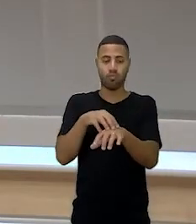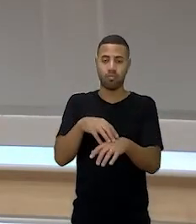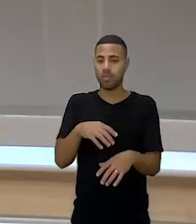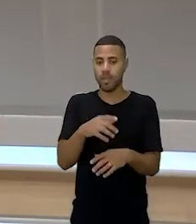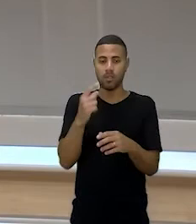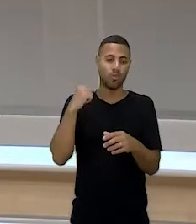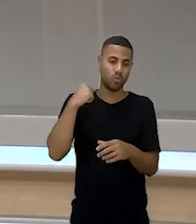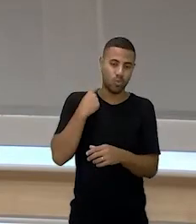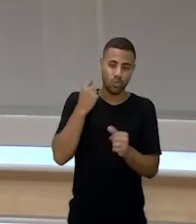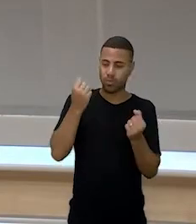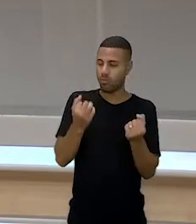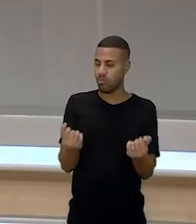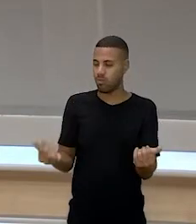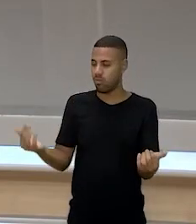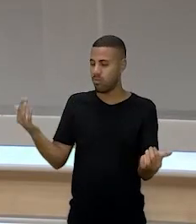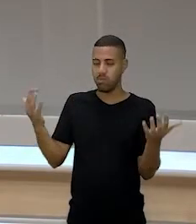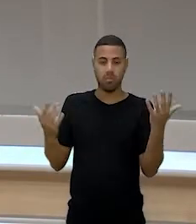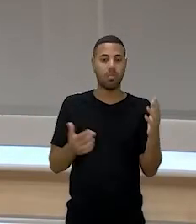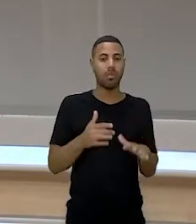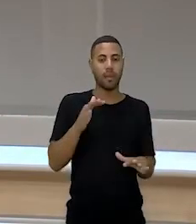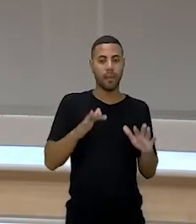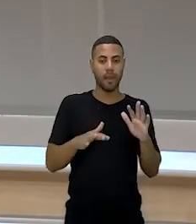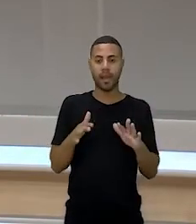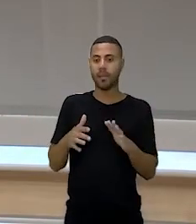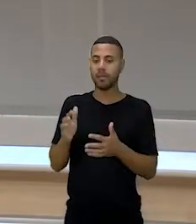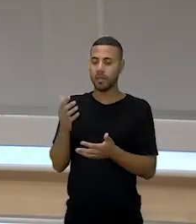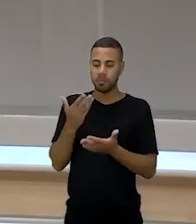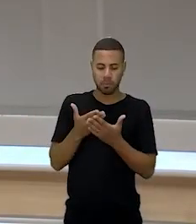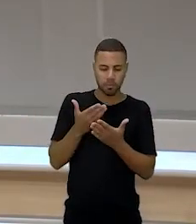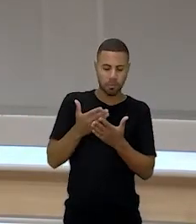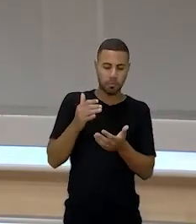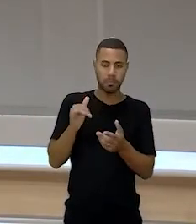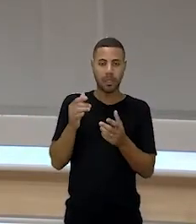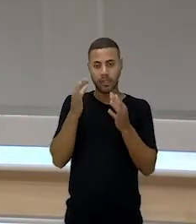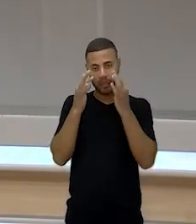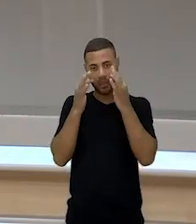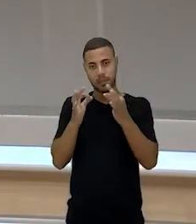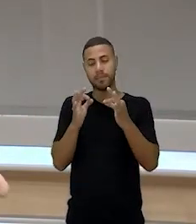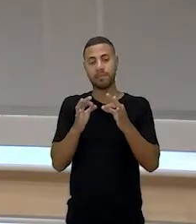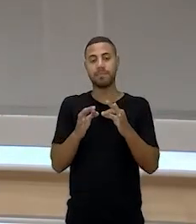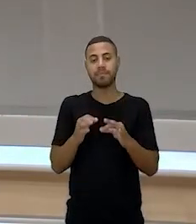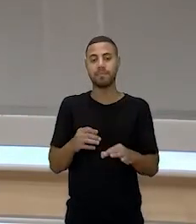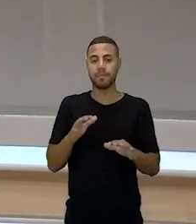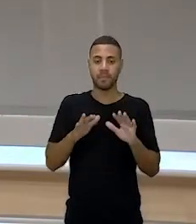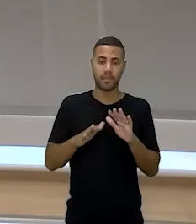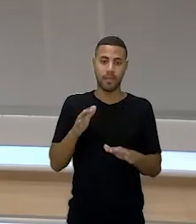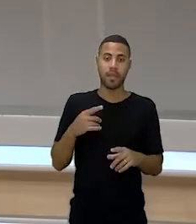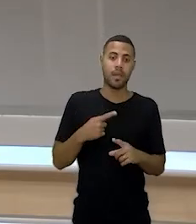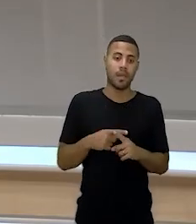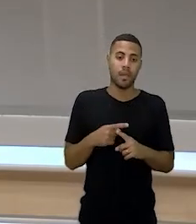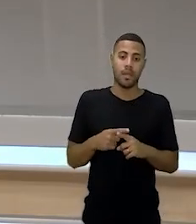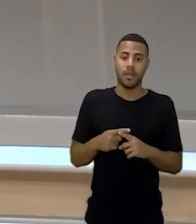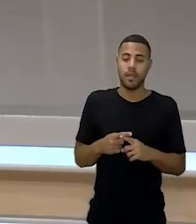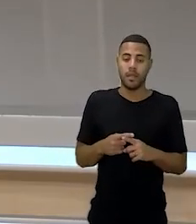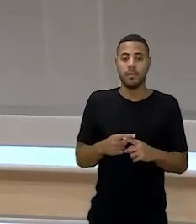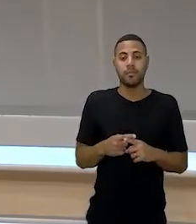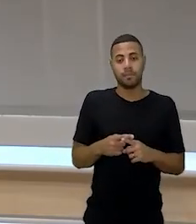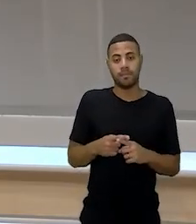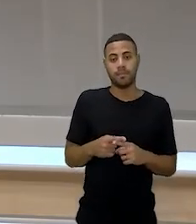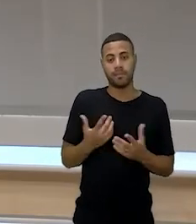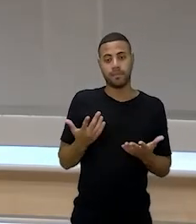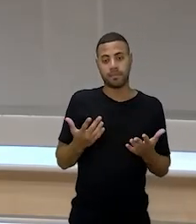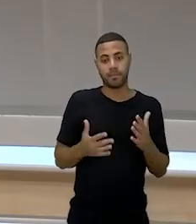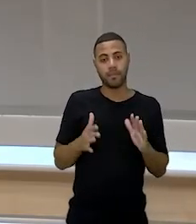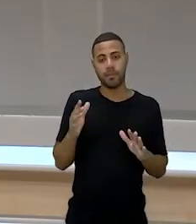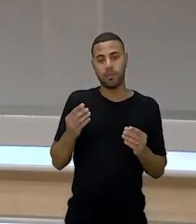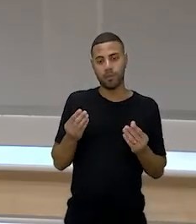processo que requer muita atenção, porque, querendo ou não, ele realmente